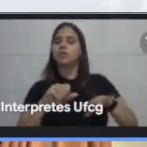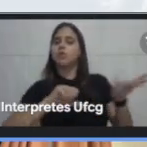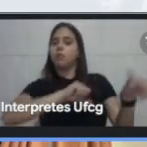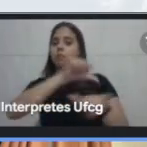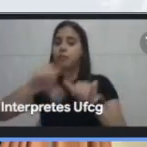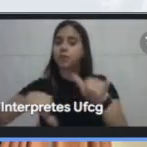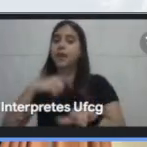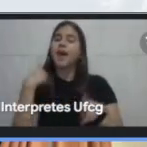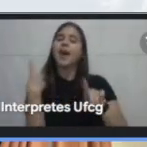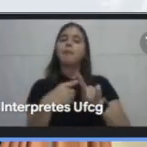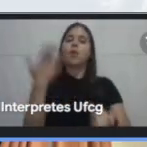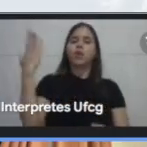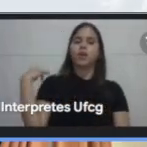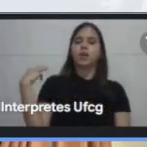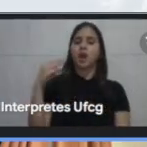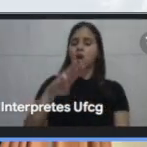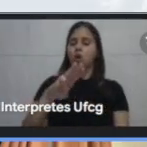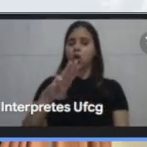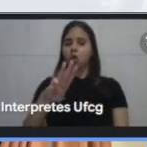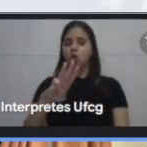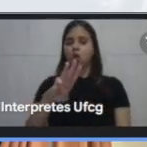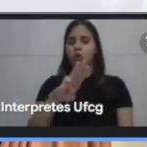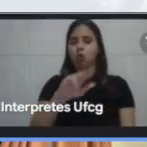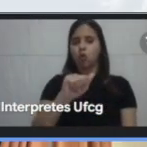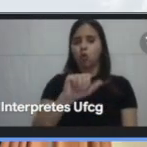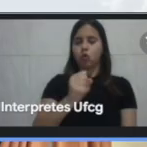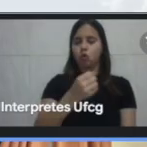como em Washington a gente não tinha dados de uso e cobertura